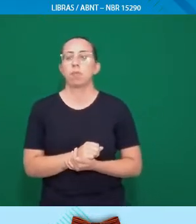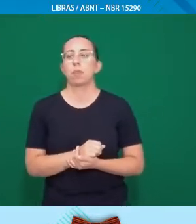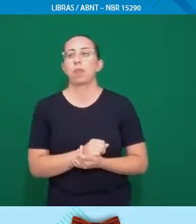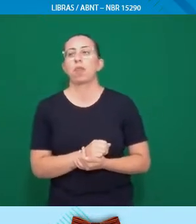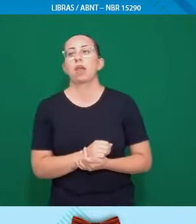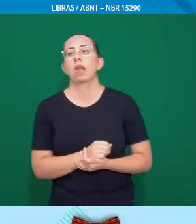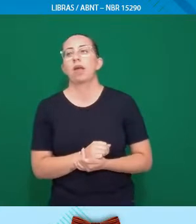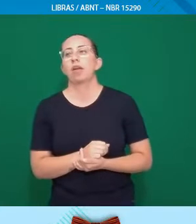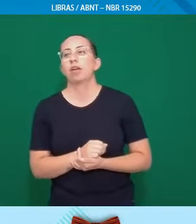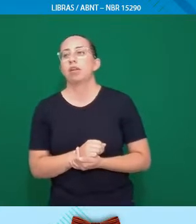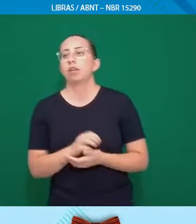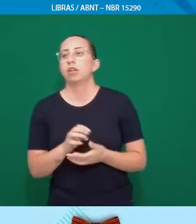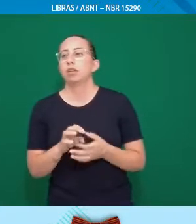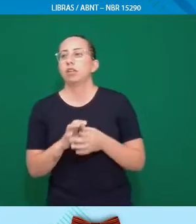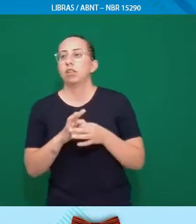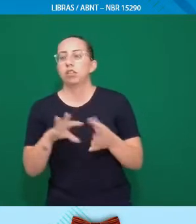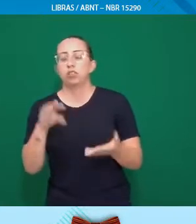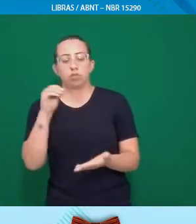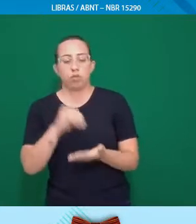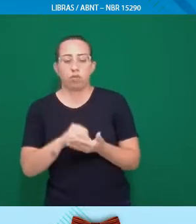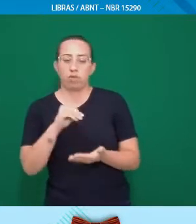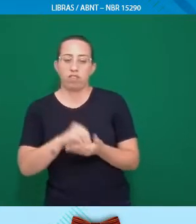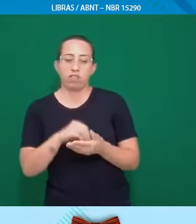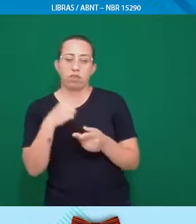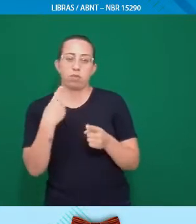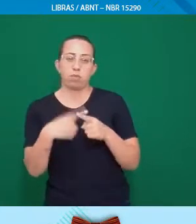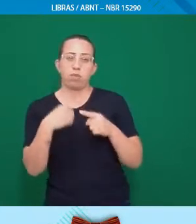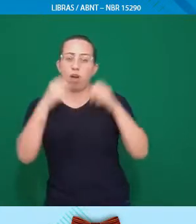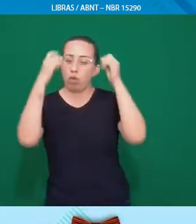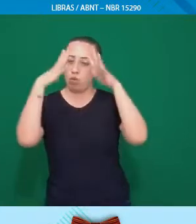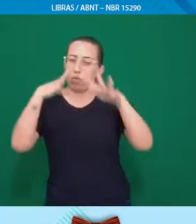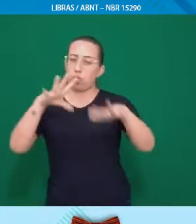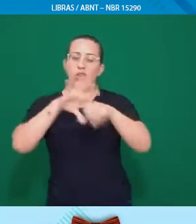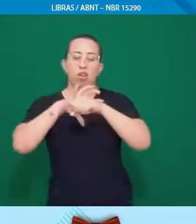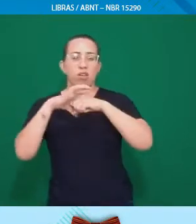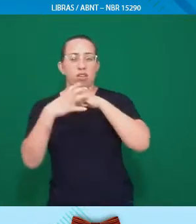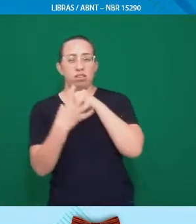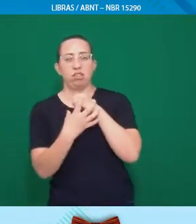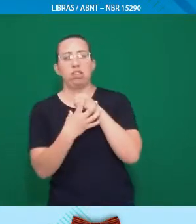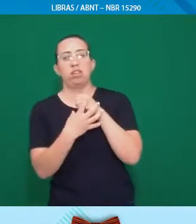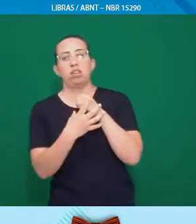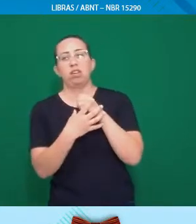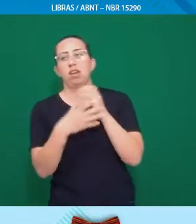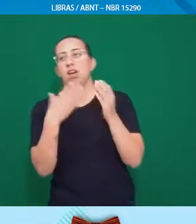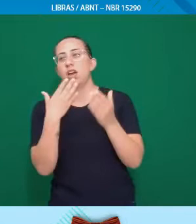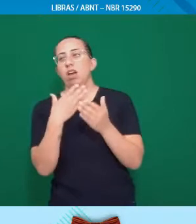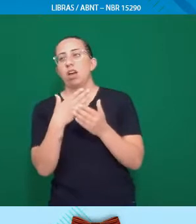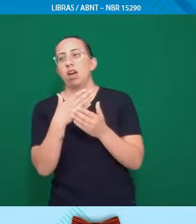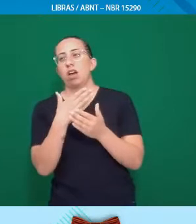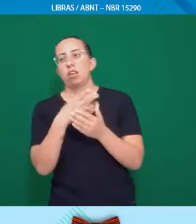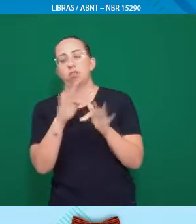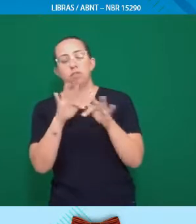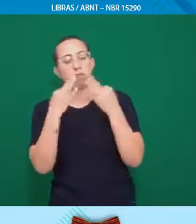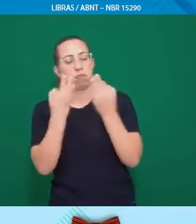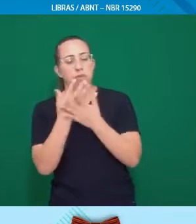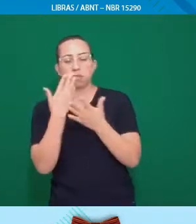uma ficou um vazio em decorrência aí dessa academia né que vazio maior eu vejo que foi as famílias que perderam seus entes